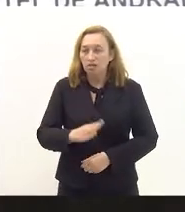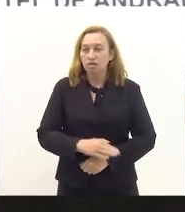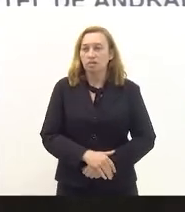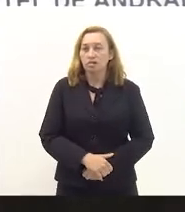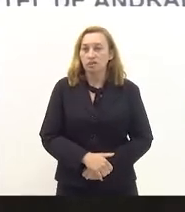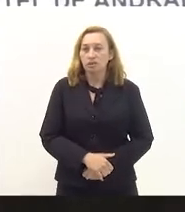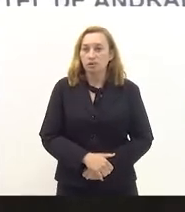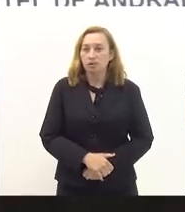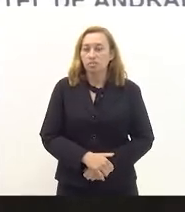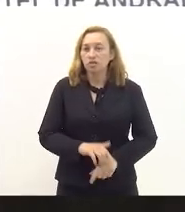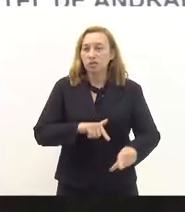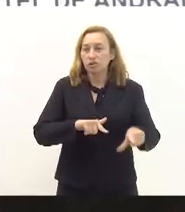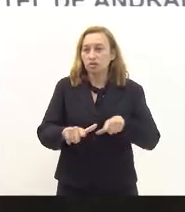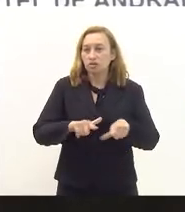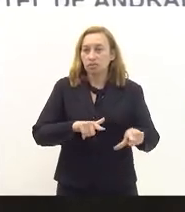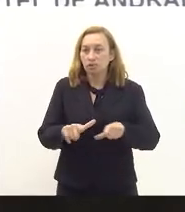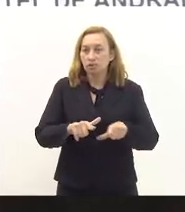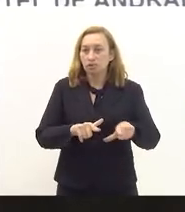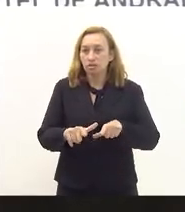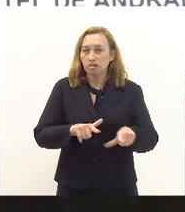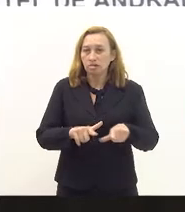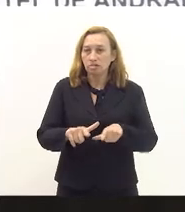O trabalhismo